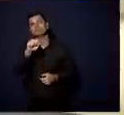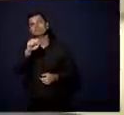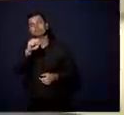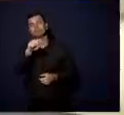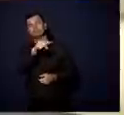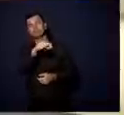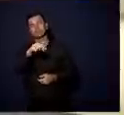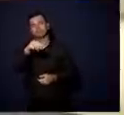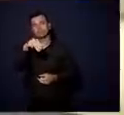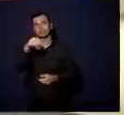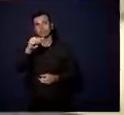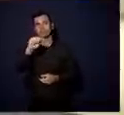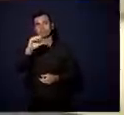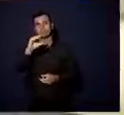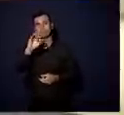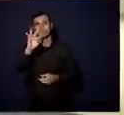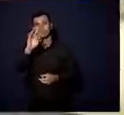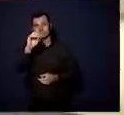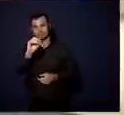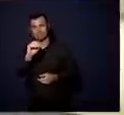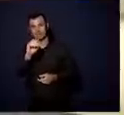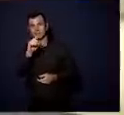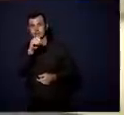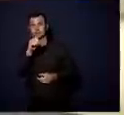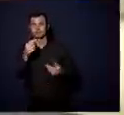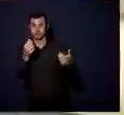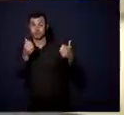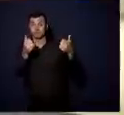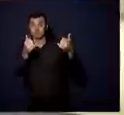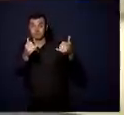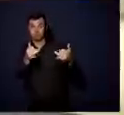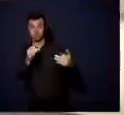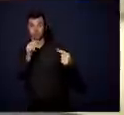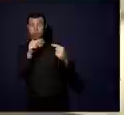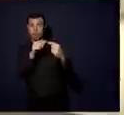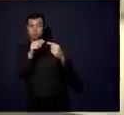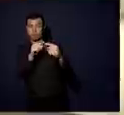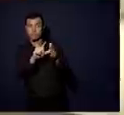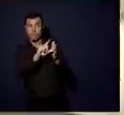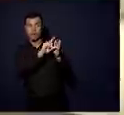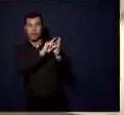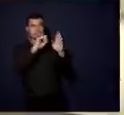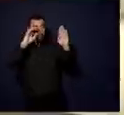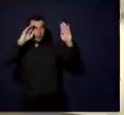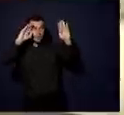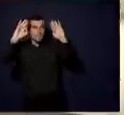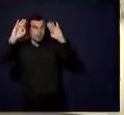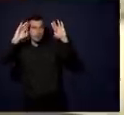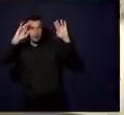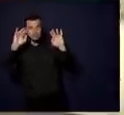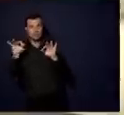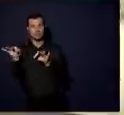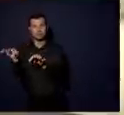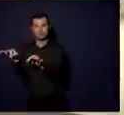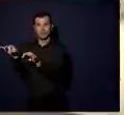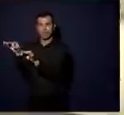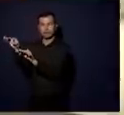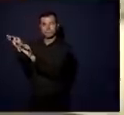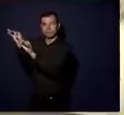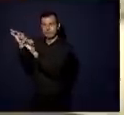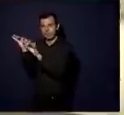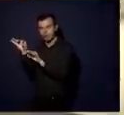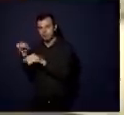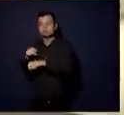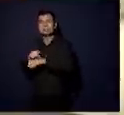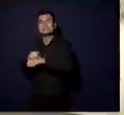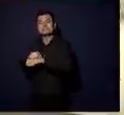a ideia de se pensar em planejamento e aí a gente começa a trabalhar na verdade com